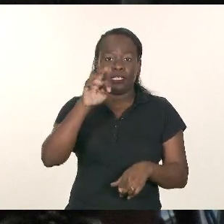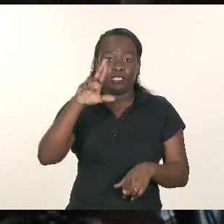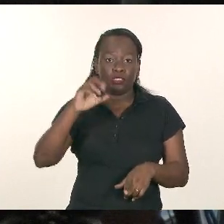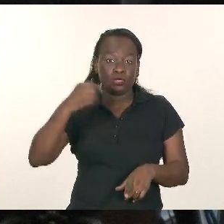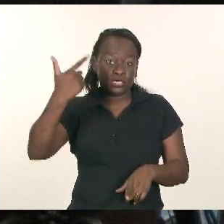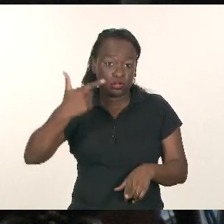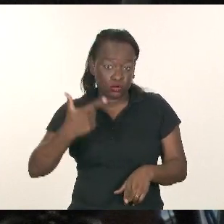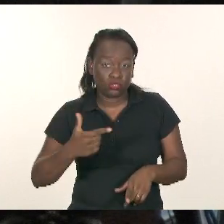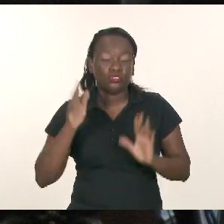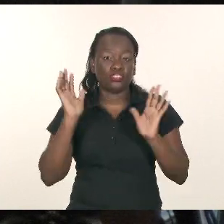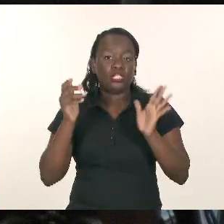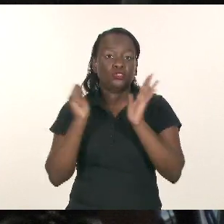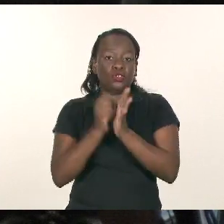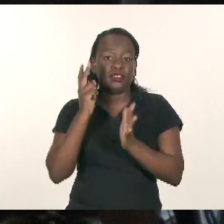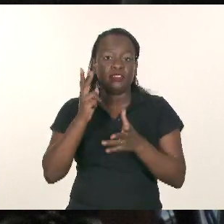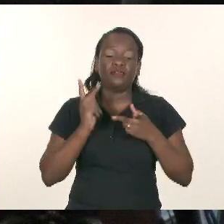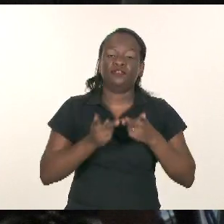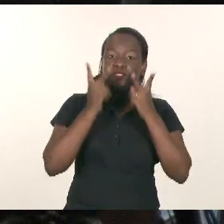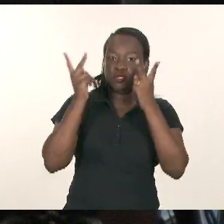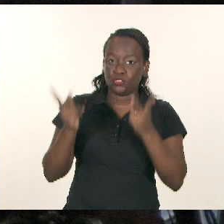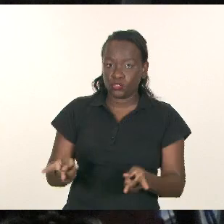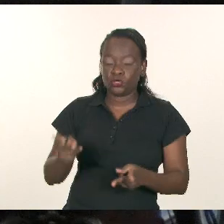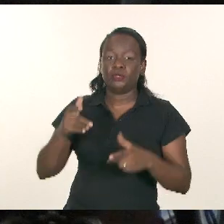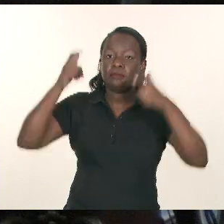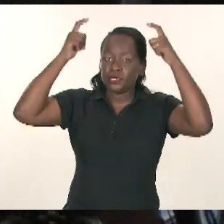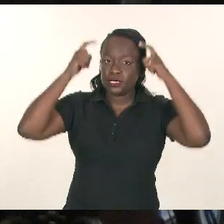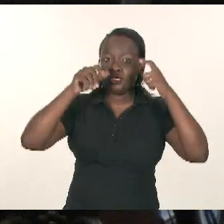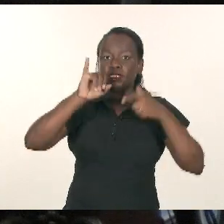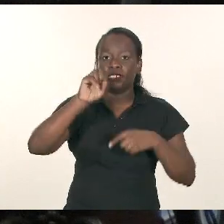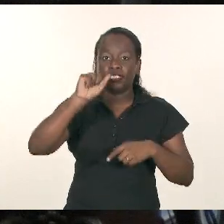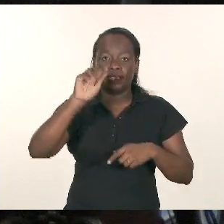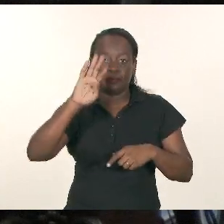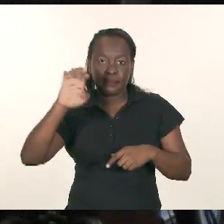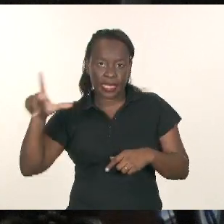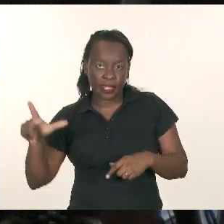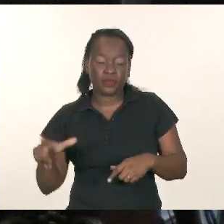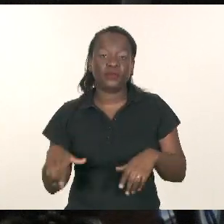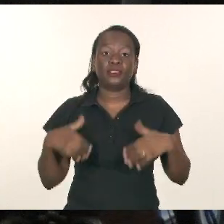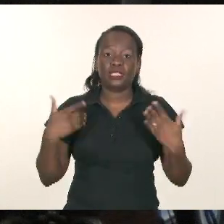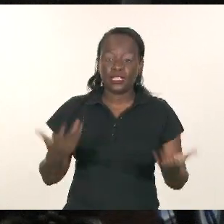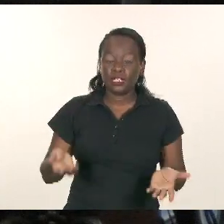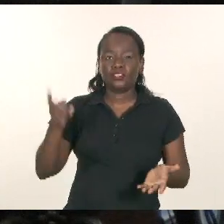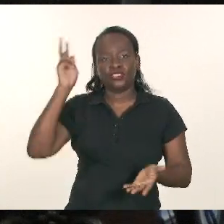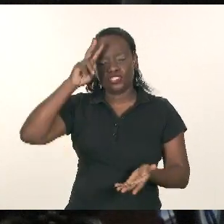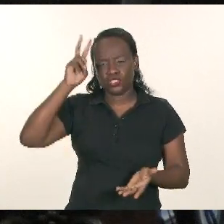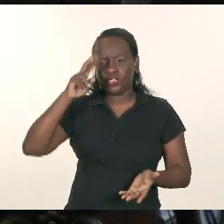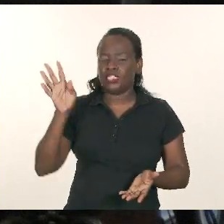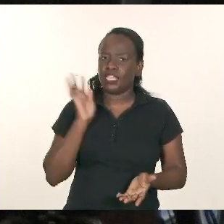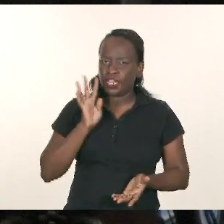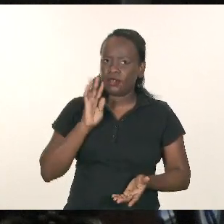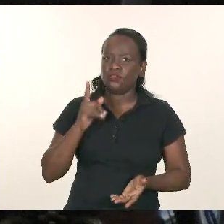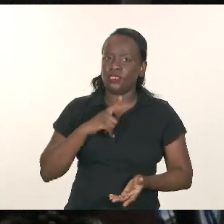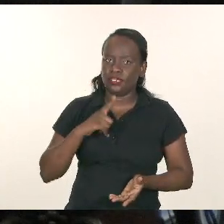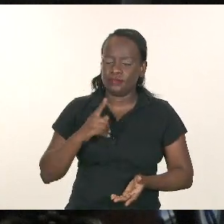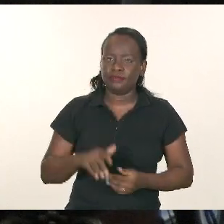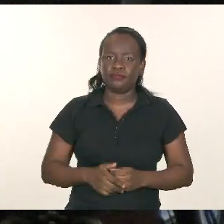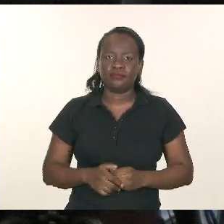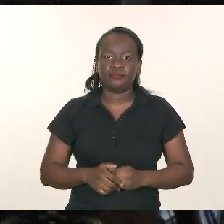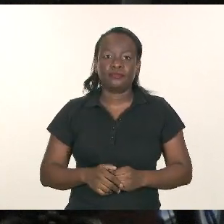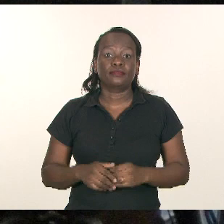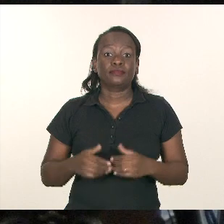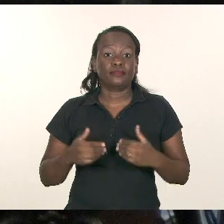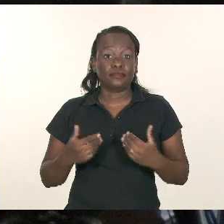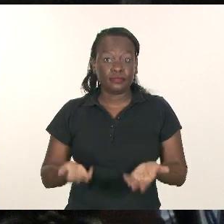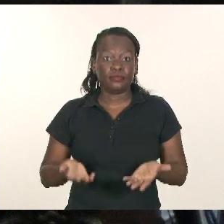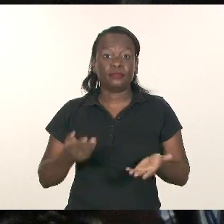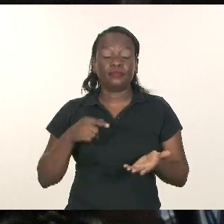2 vezes visitando a fábrica, a Princesa Isabel. Então, a fábrica tem uma história muito bacana. E